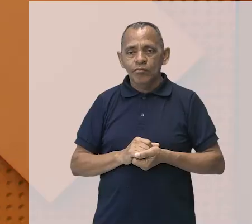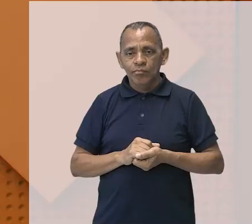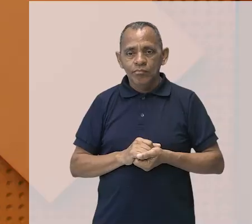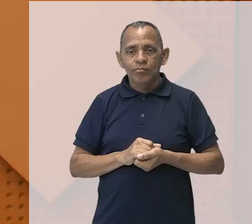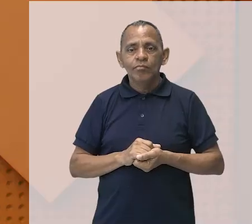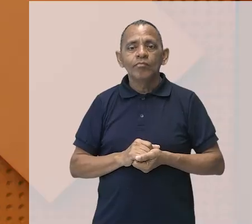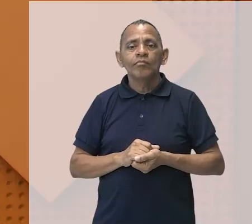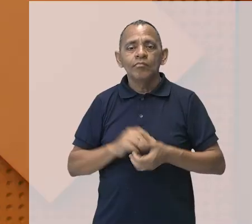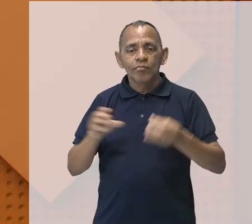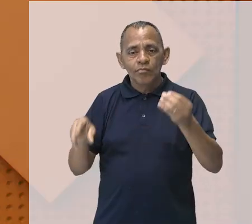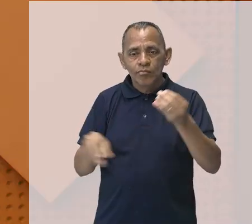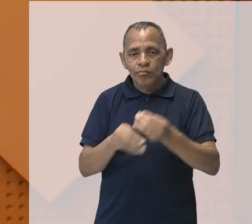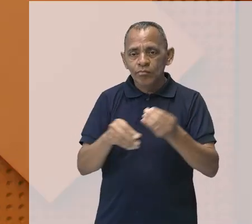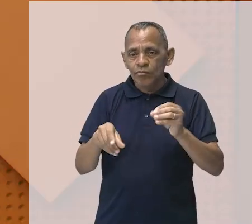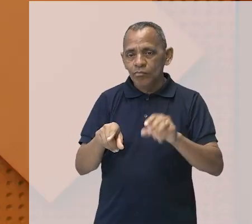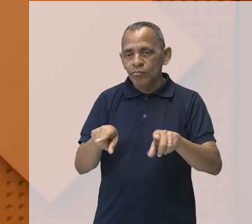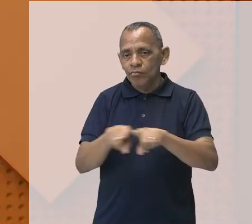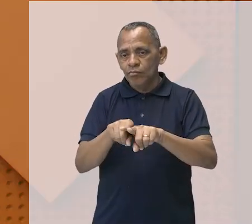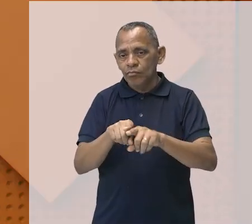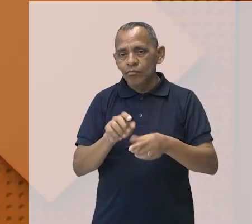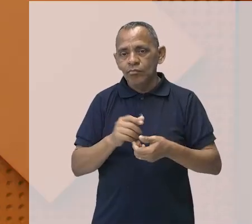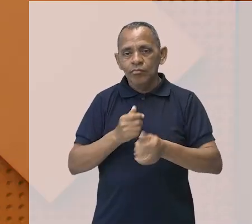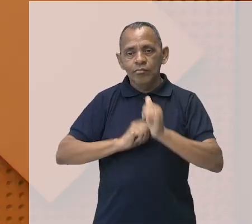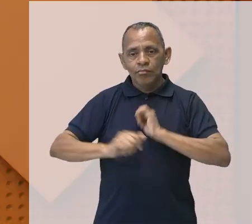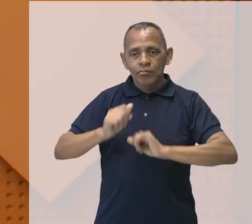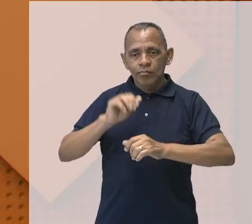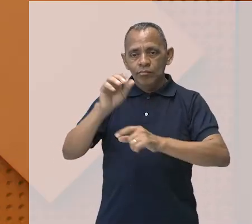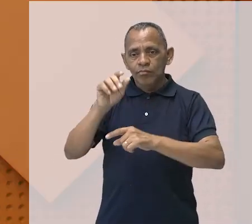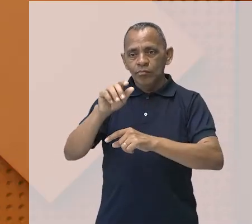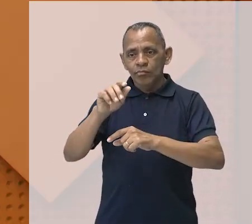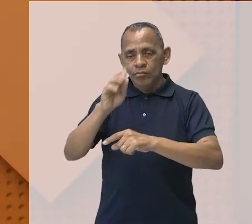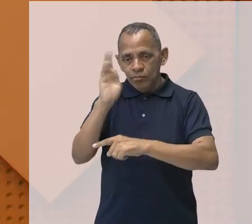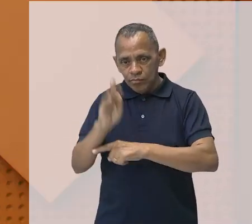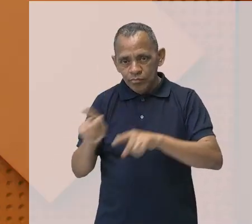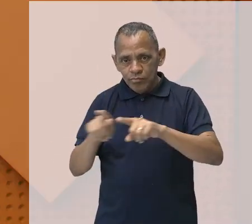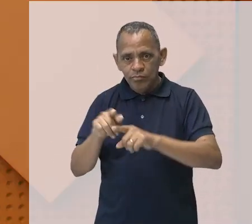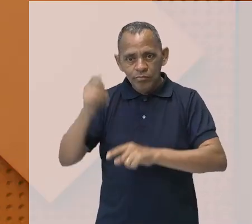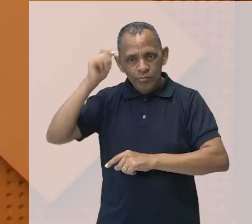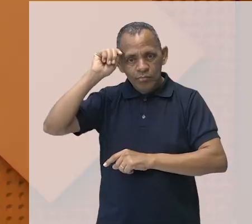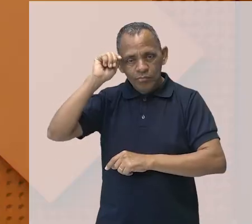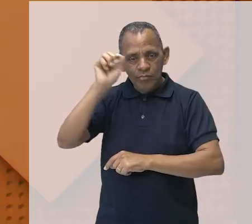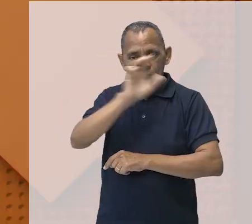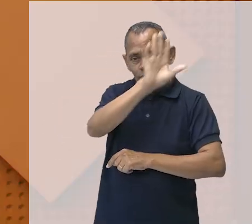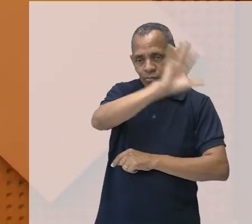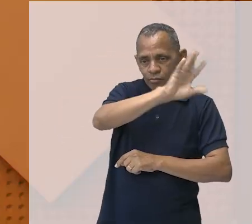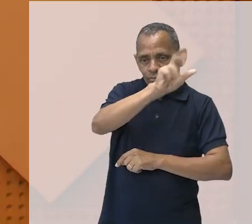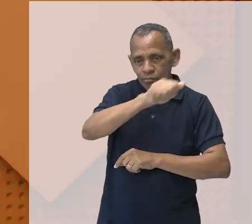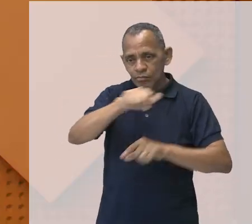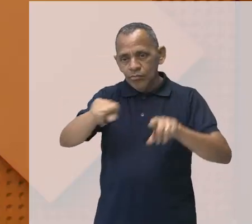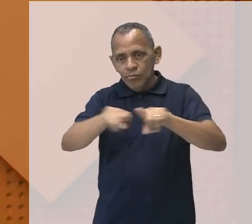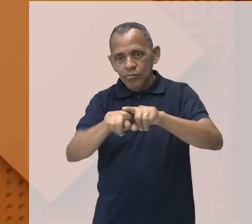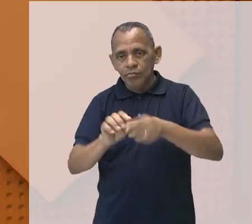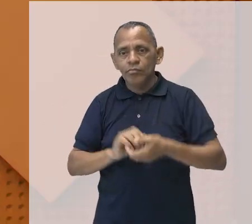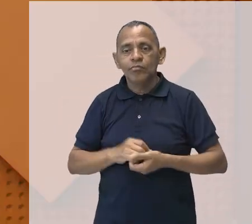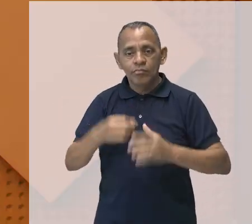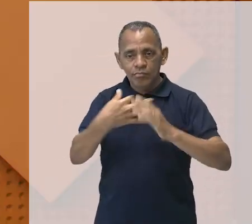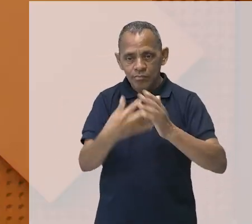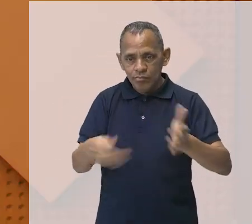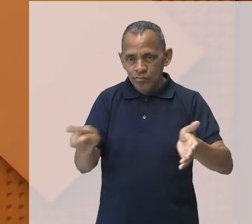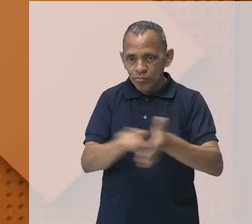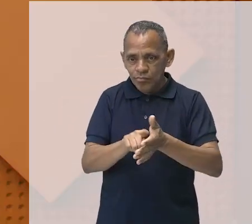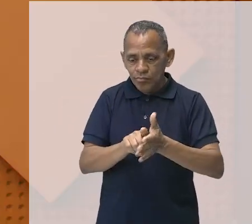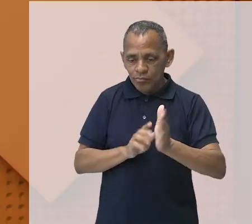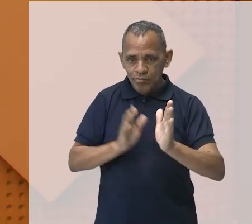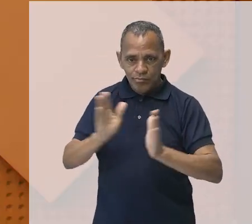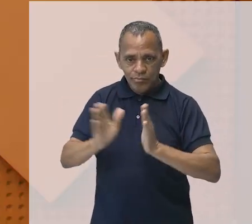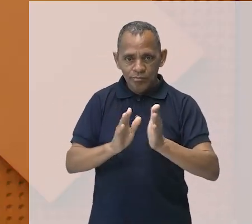integração na economia do Brasil, da África e da Ásia. Então, essas são as características desse momento